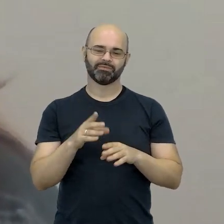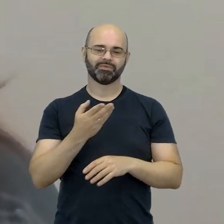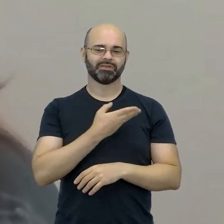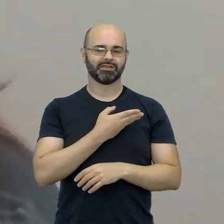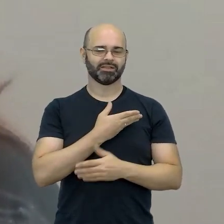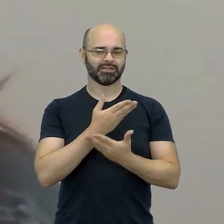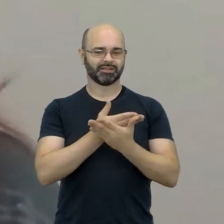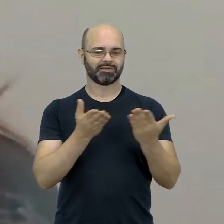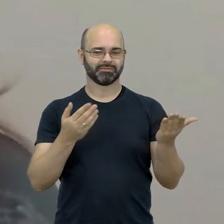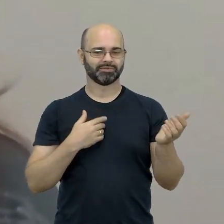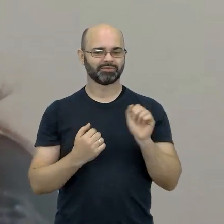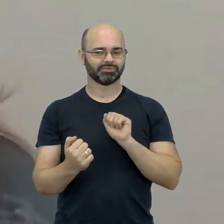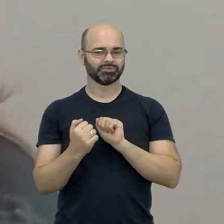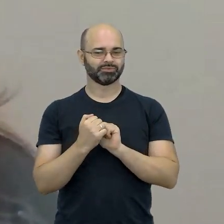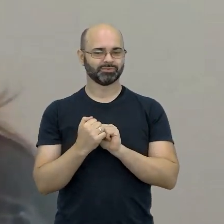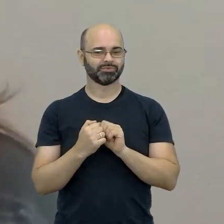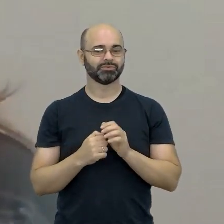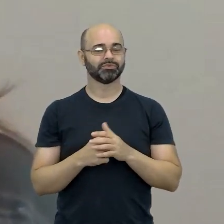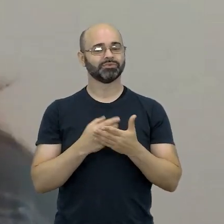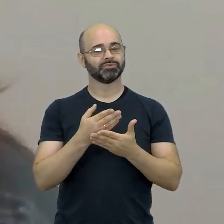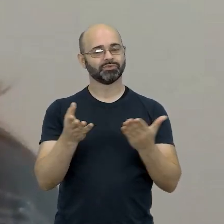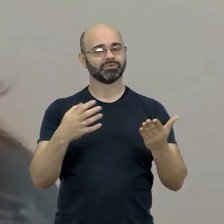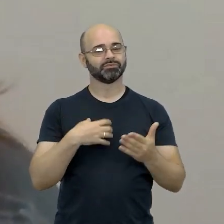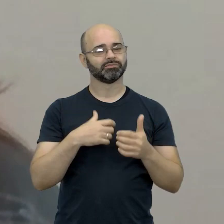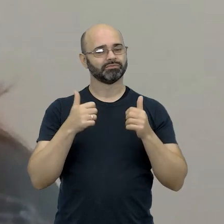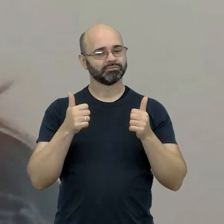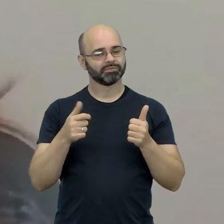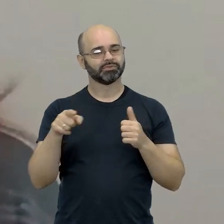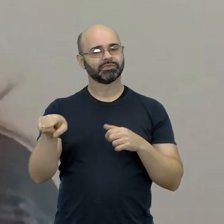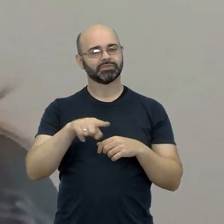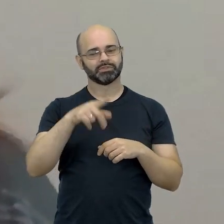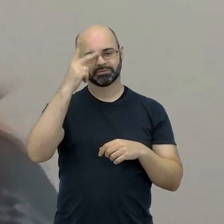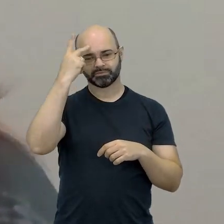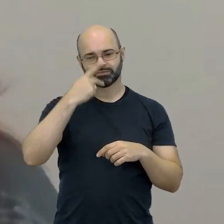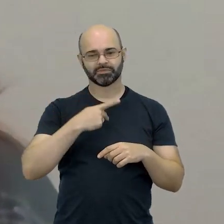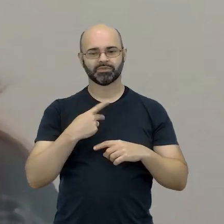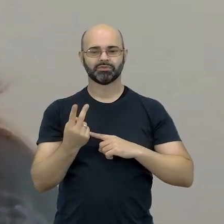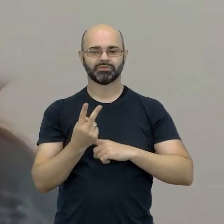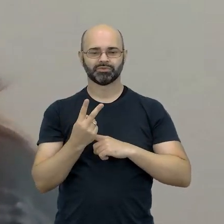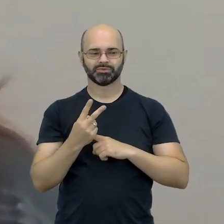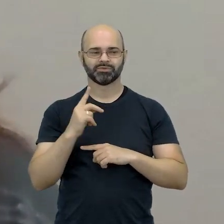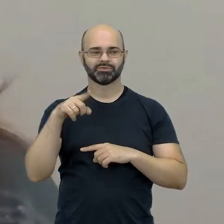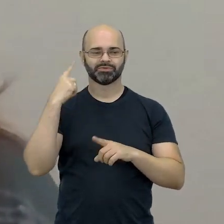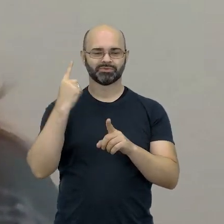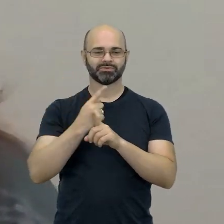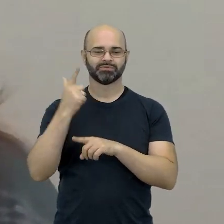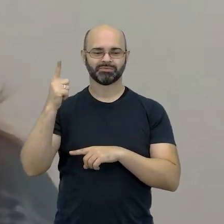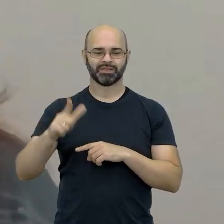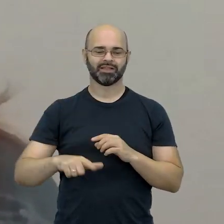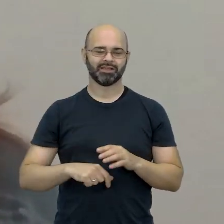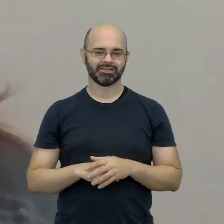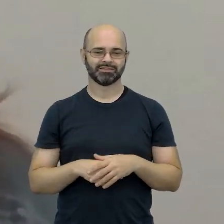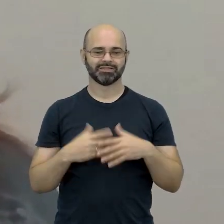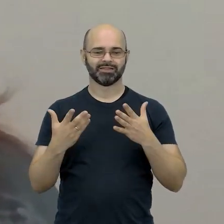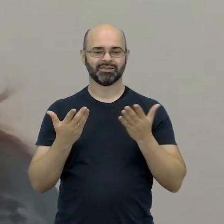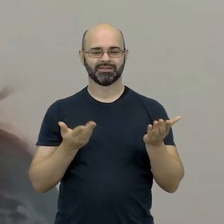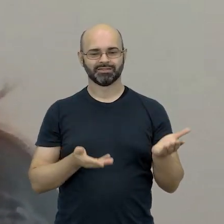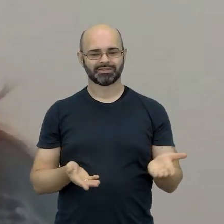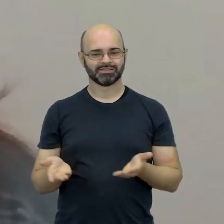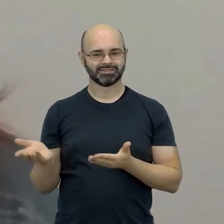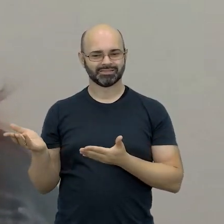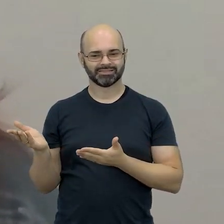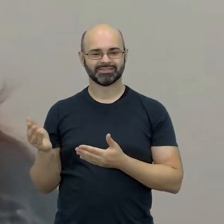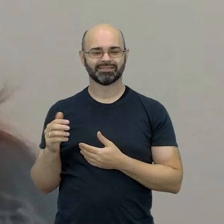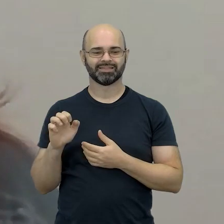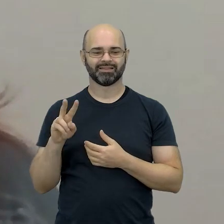colegas com a gente. E fiquem bem, se cuidem. Até a próxima. E eu vou passar a palavra para o nosso